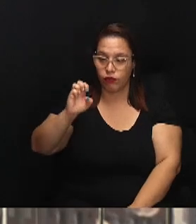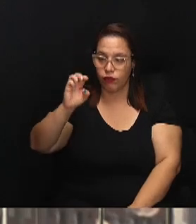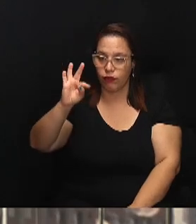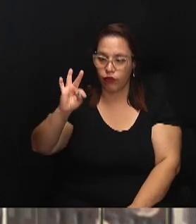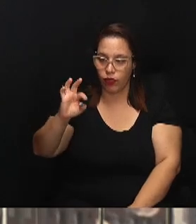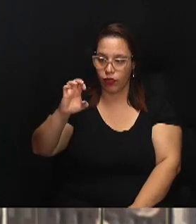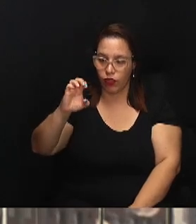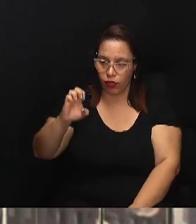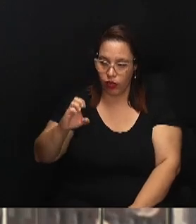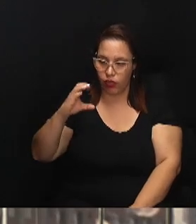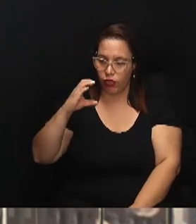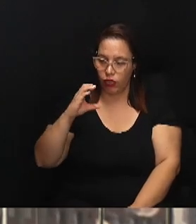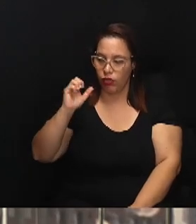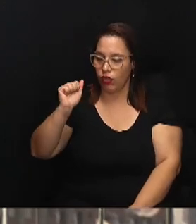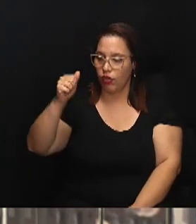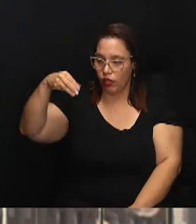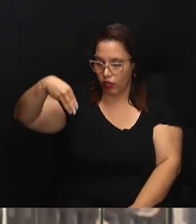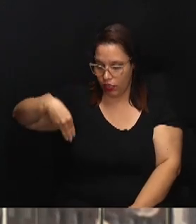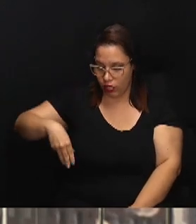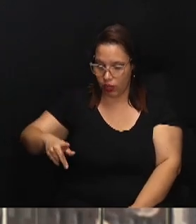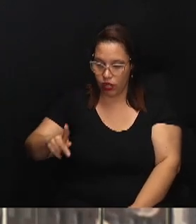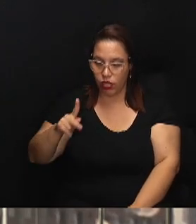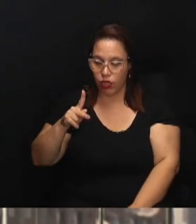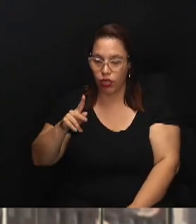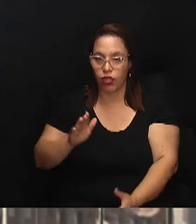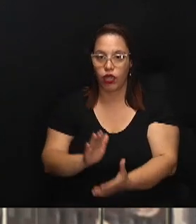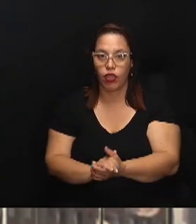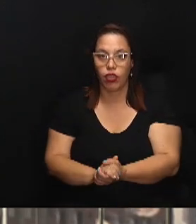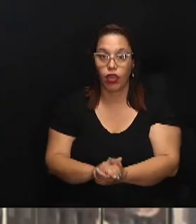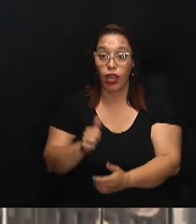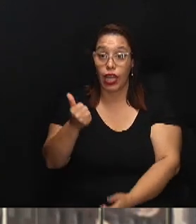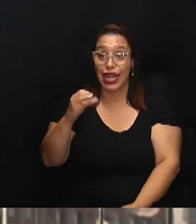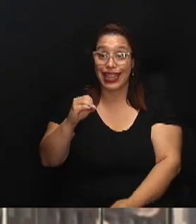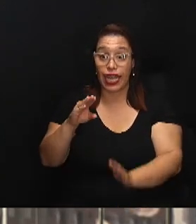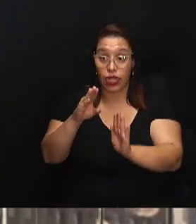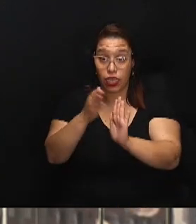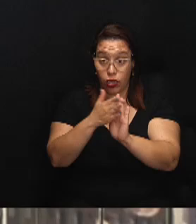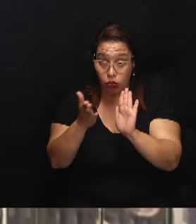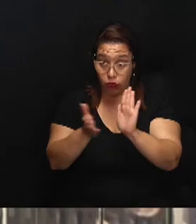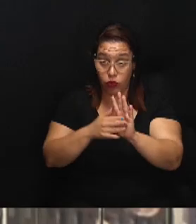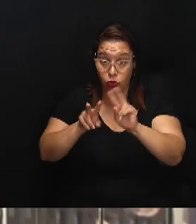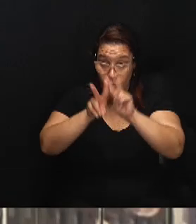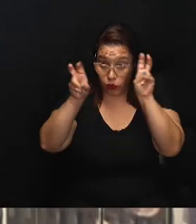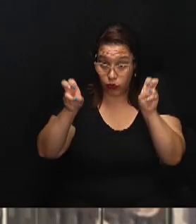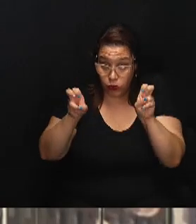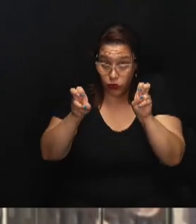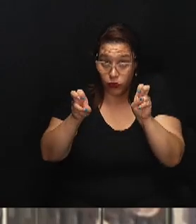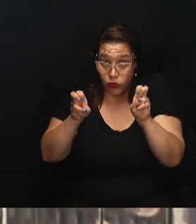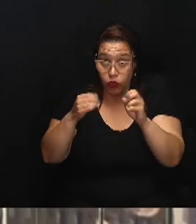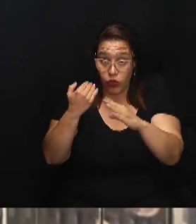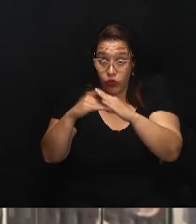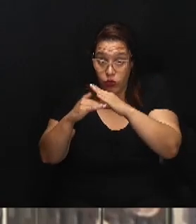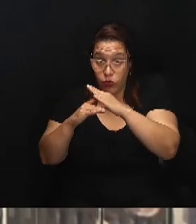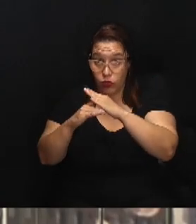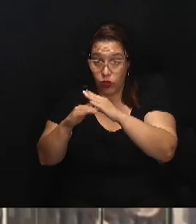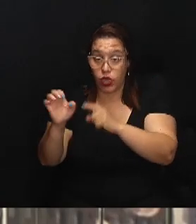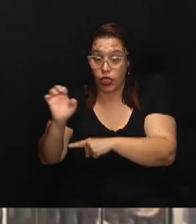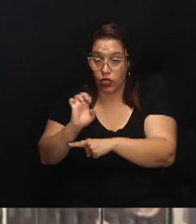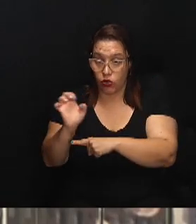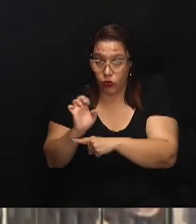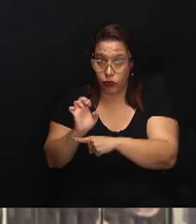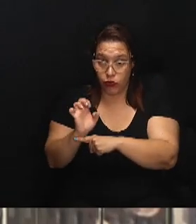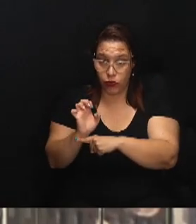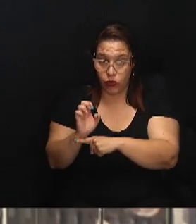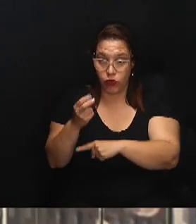em Campinas, resultou na seleção de 10 propostas sobre o tema a serem enviadas para a etapa estadual. Pelo